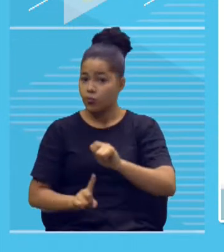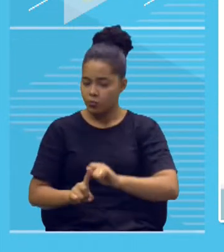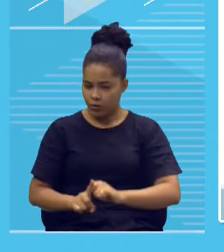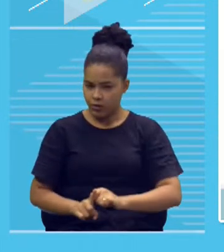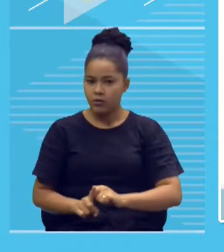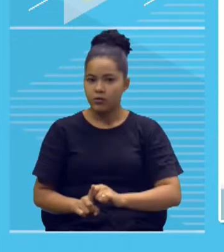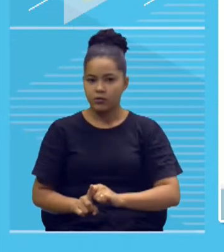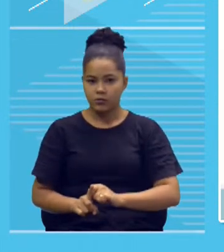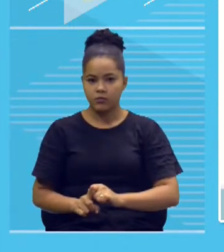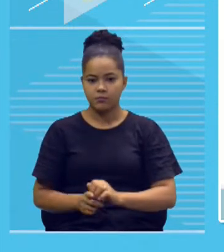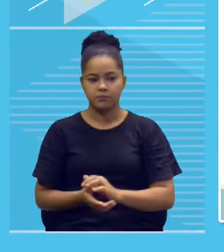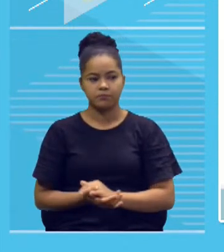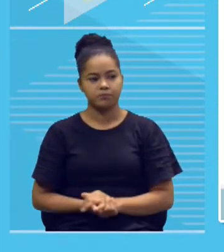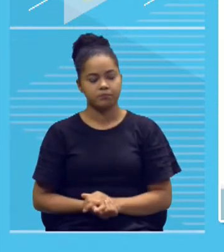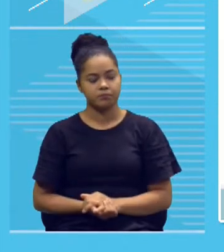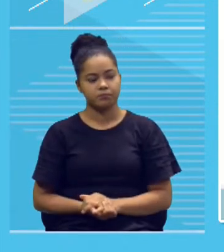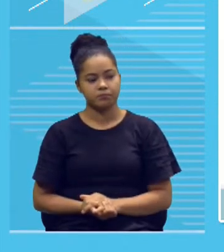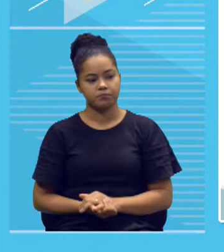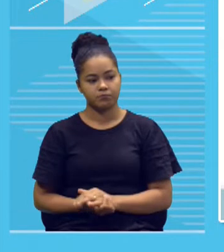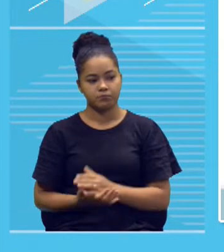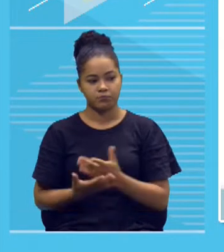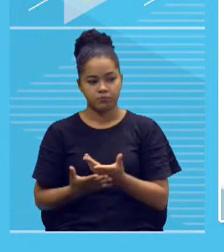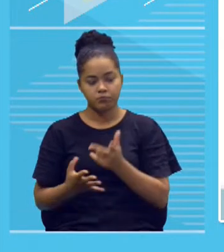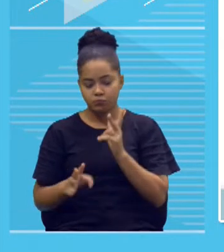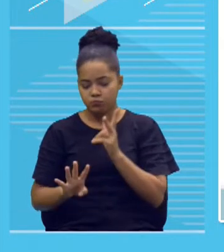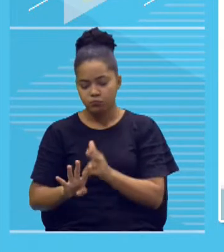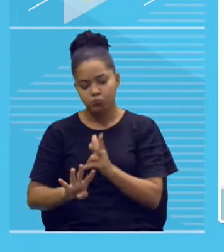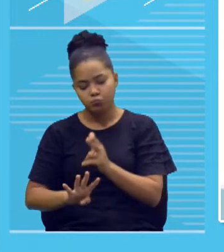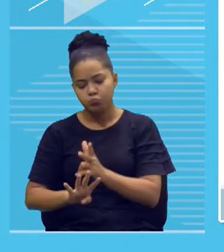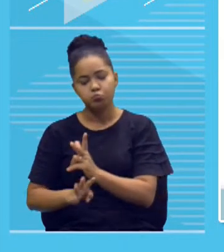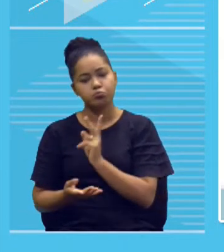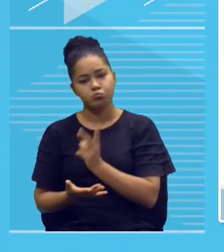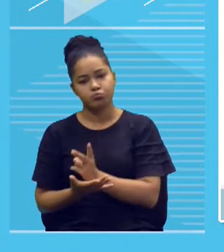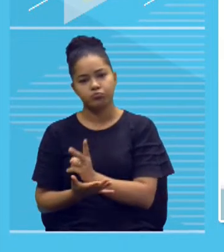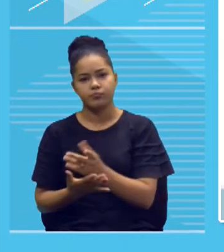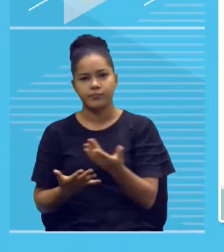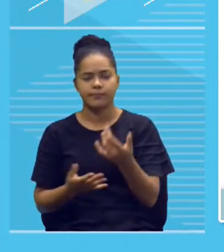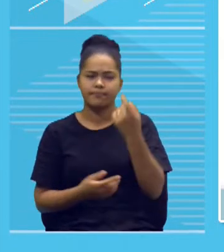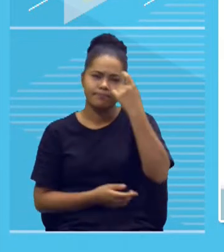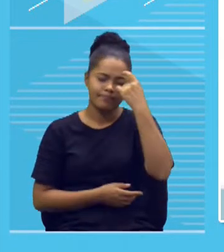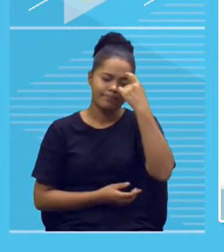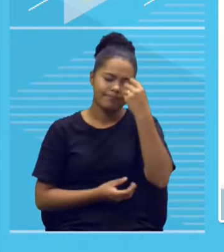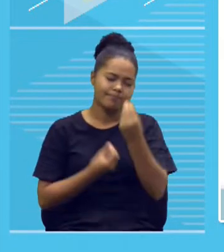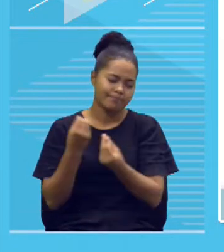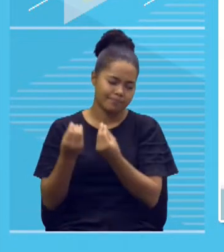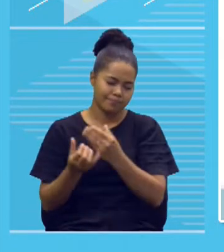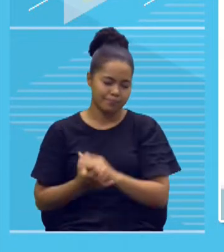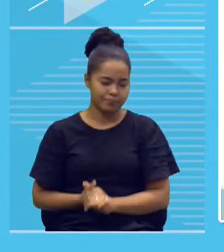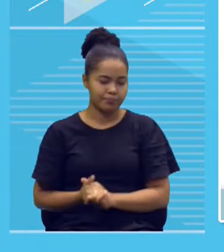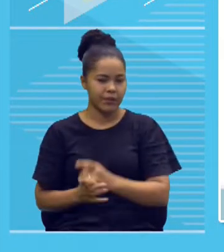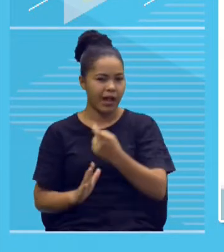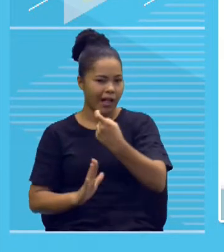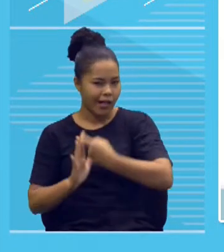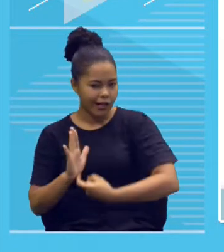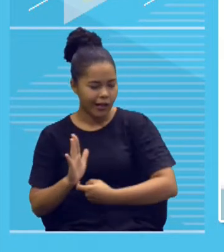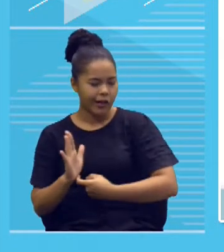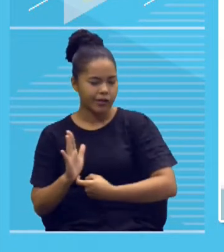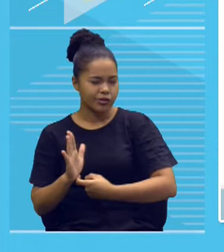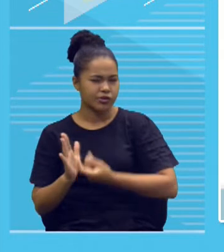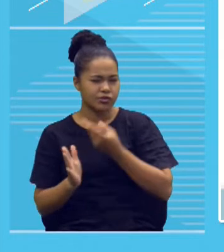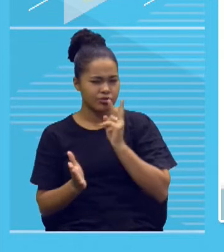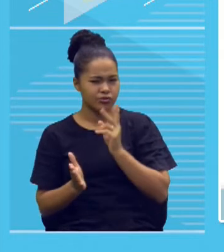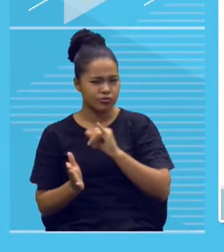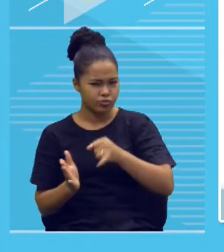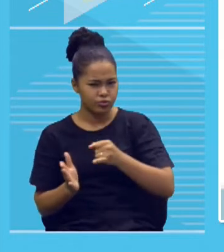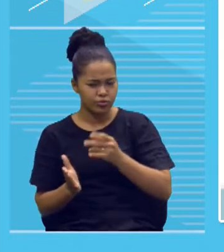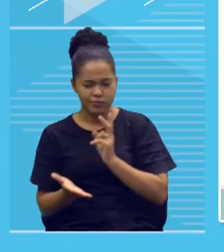mesmo mês a mês então porque que nós não pensamos assim se eu sei que a taxa de juros é sempre a mesma